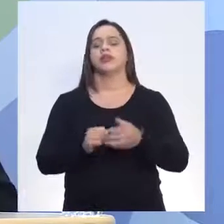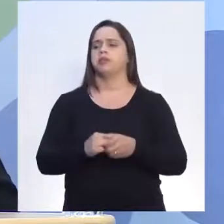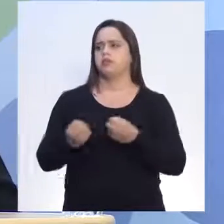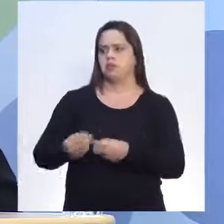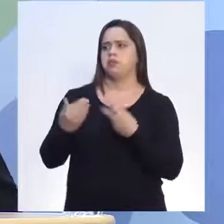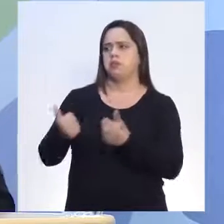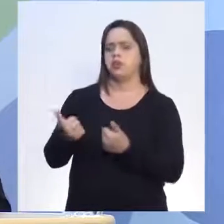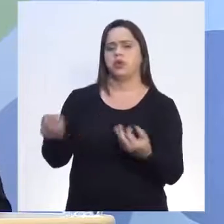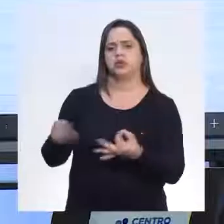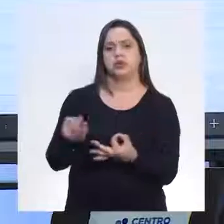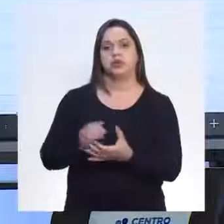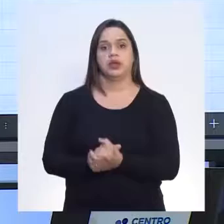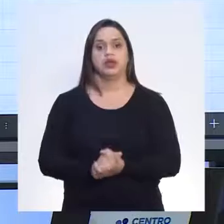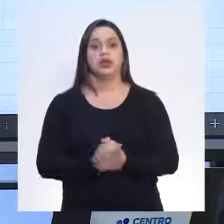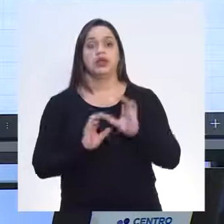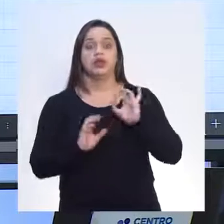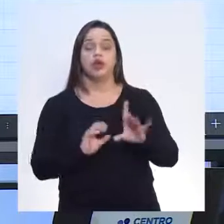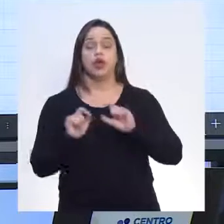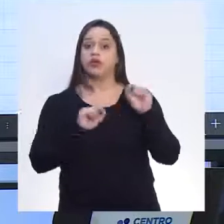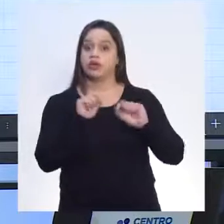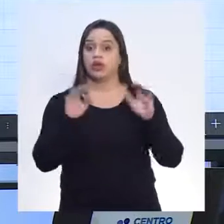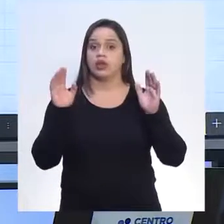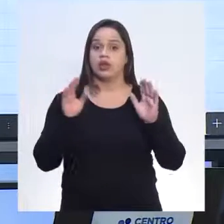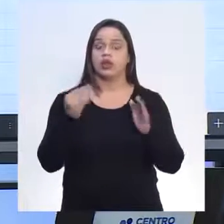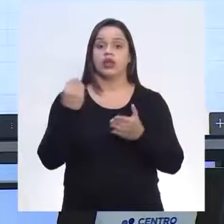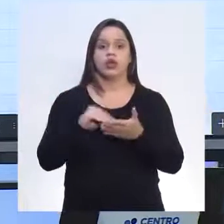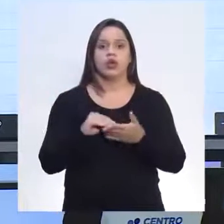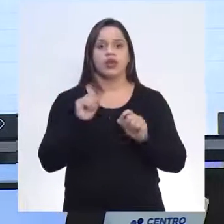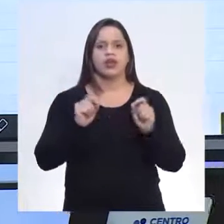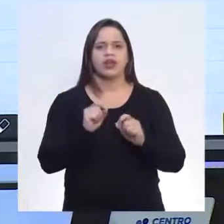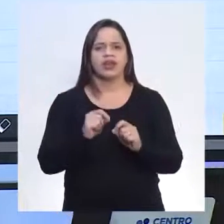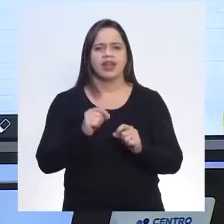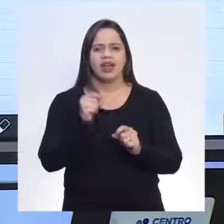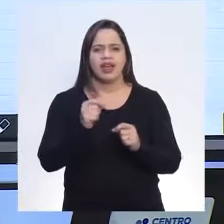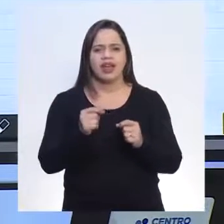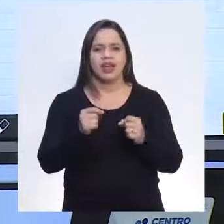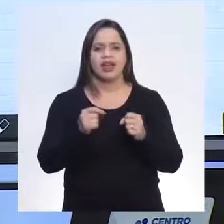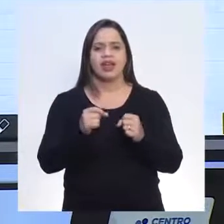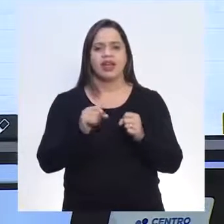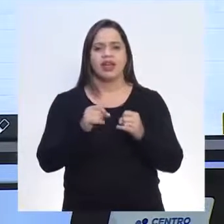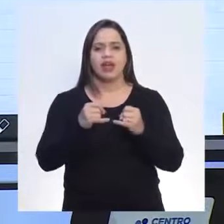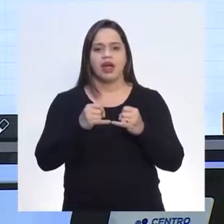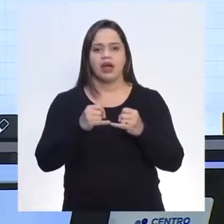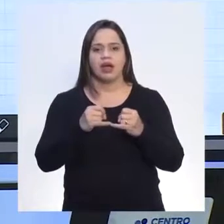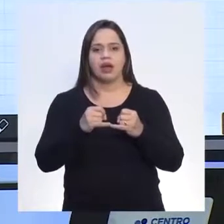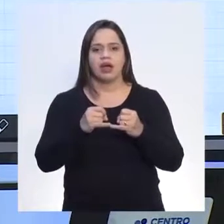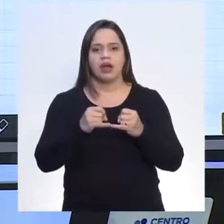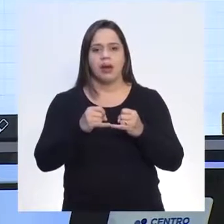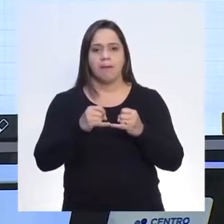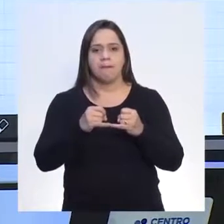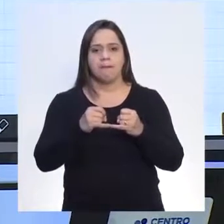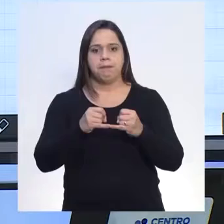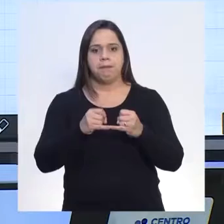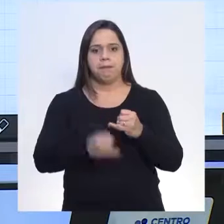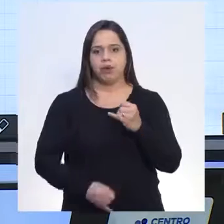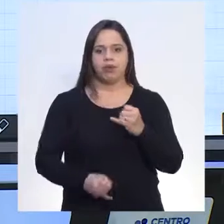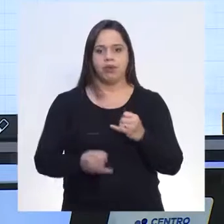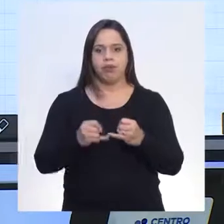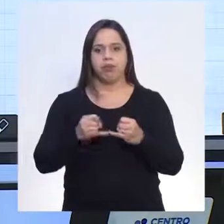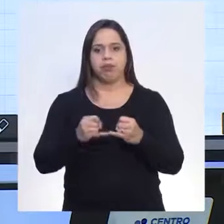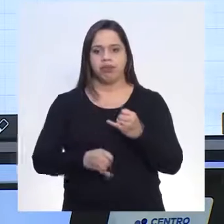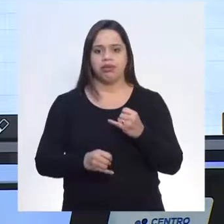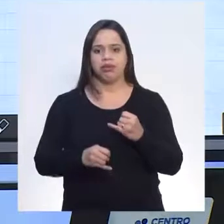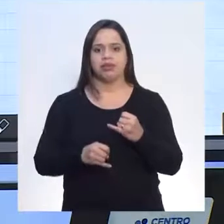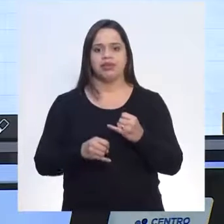mesmo. Então, só colocando aí, caiu um pouquinho, né? Mas eu tô bem, não aconteceu nada demais, né, Osmar? Estamos inteiro